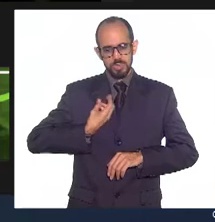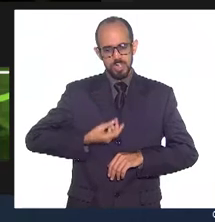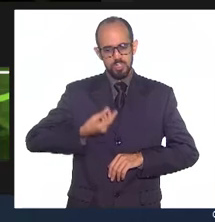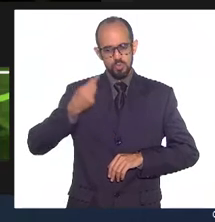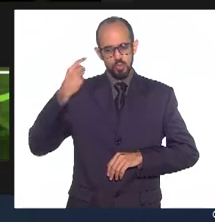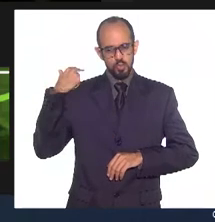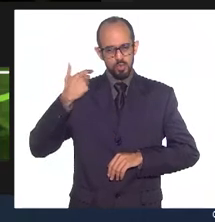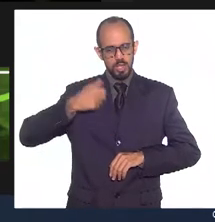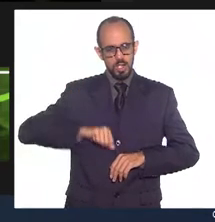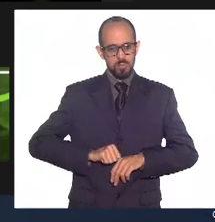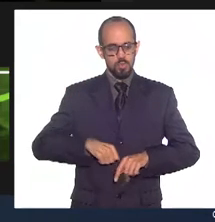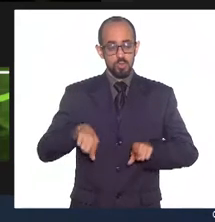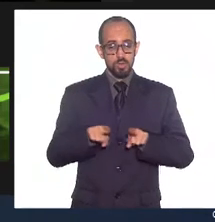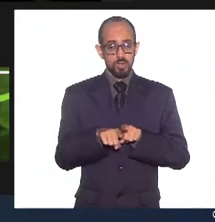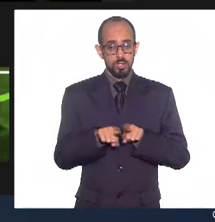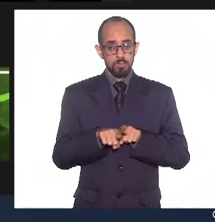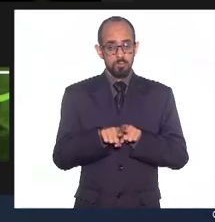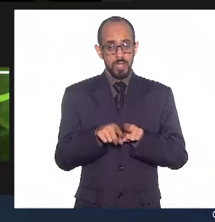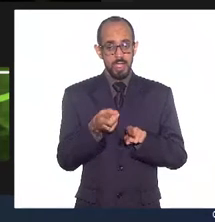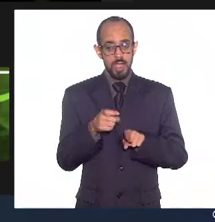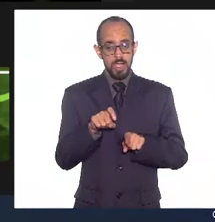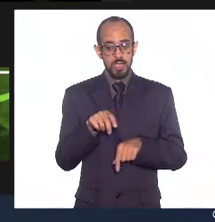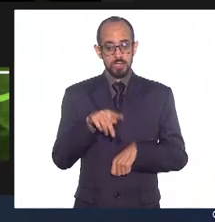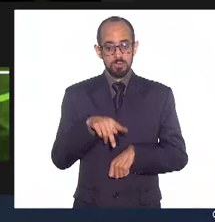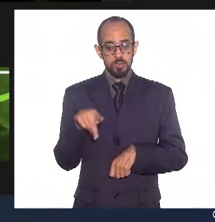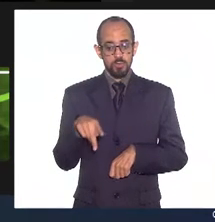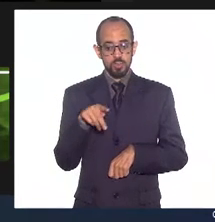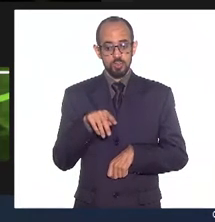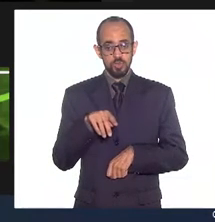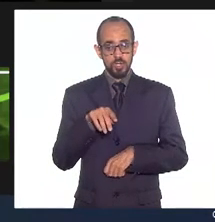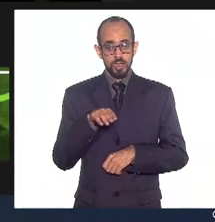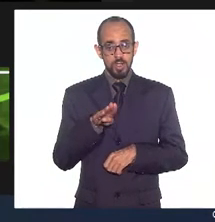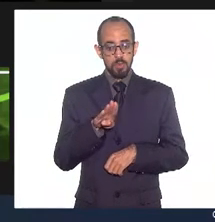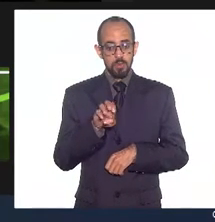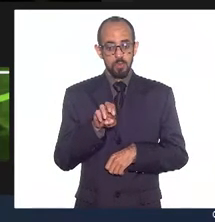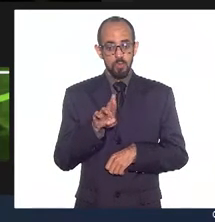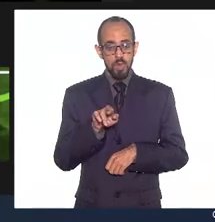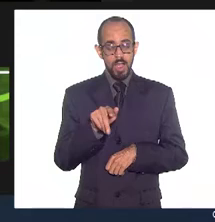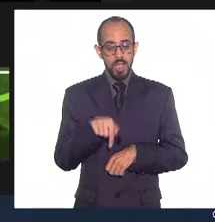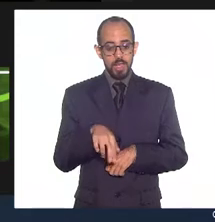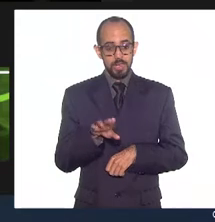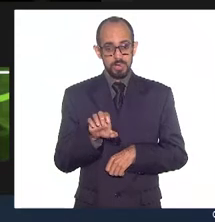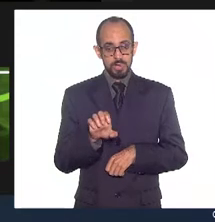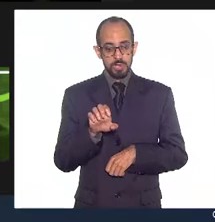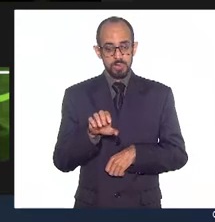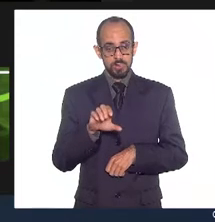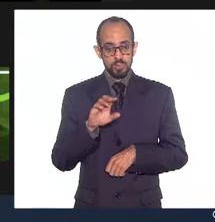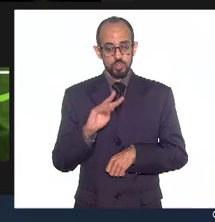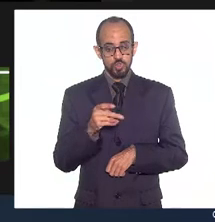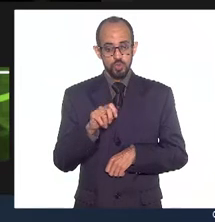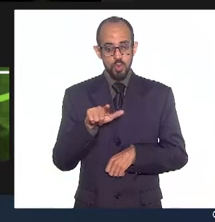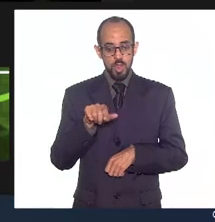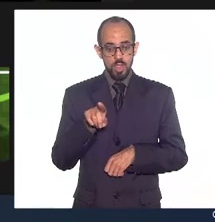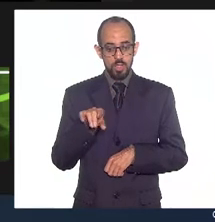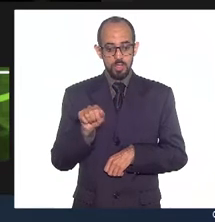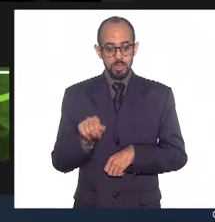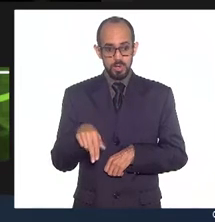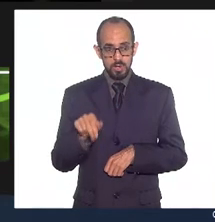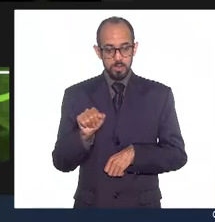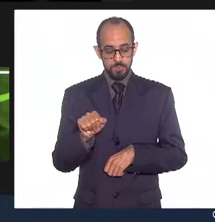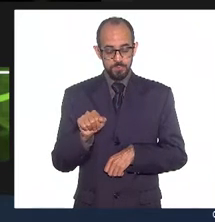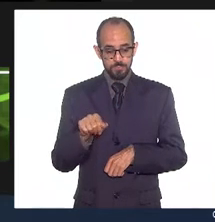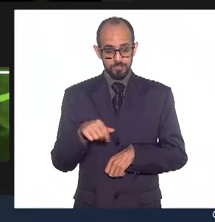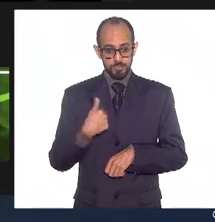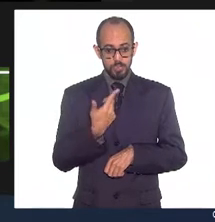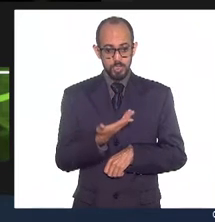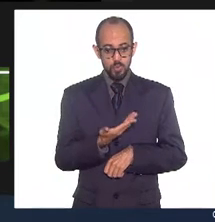inclusive nossa querida ex-professora Heloisa Buarque de Holanda com isso a gente eu entrei